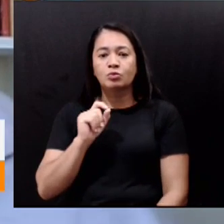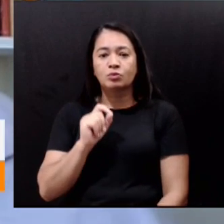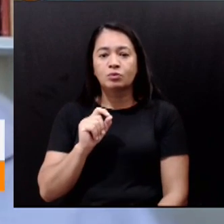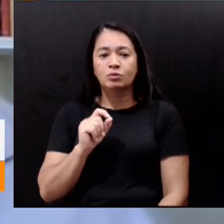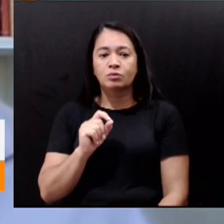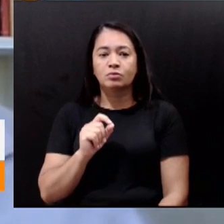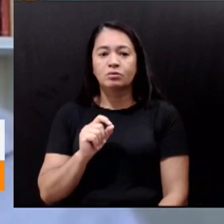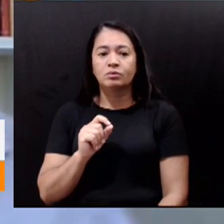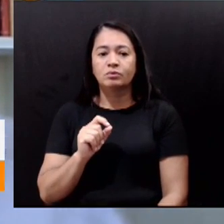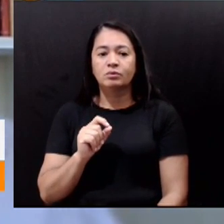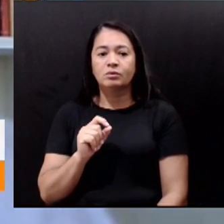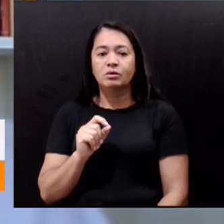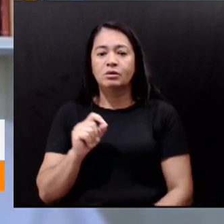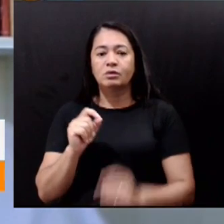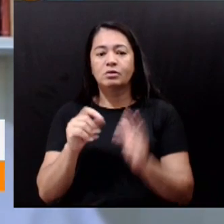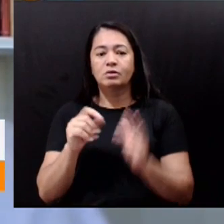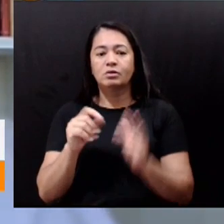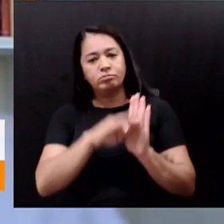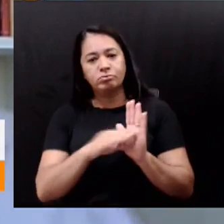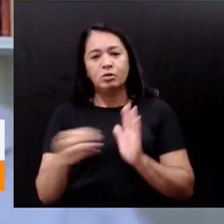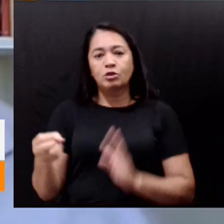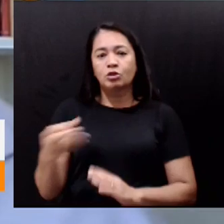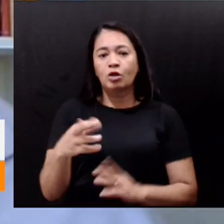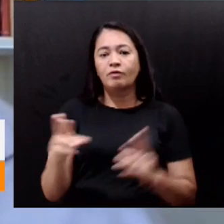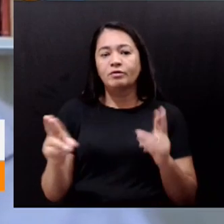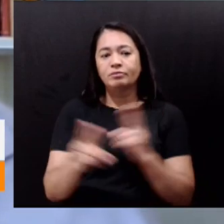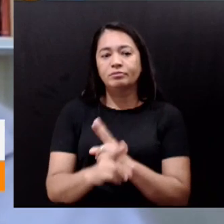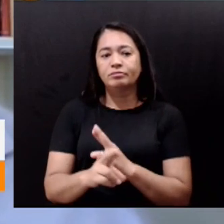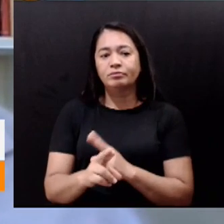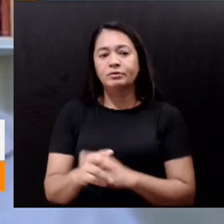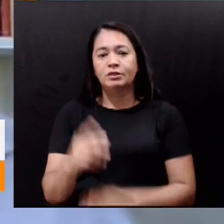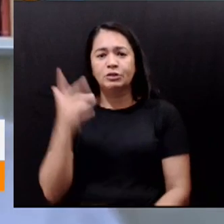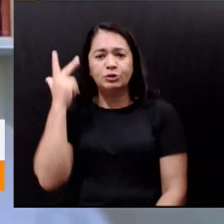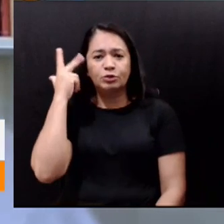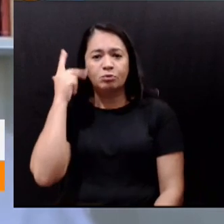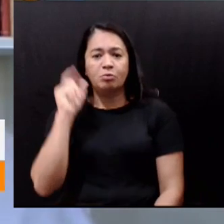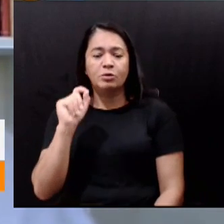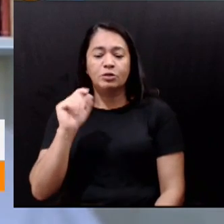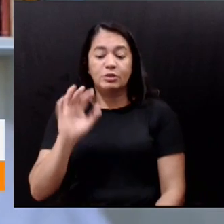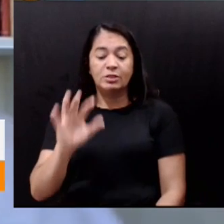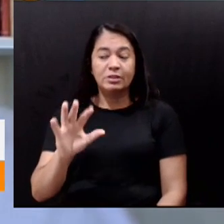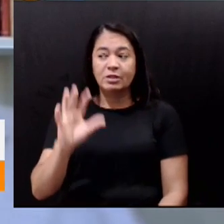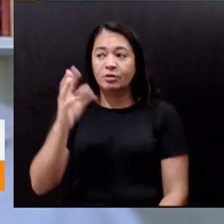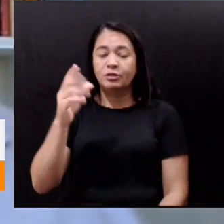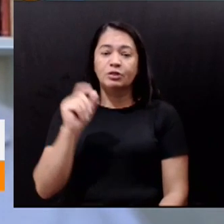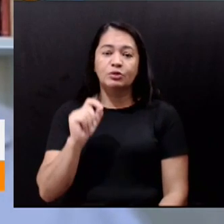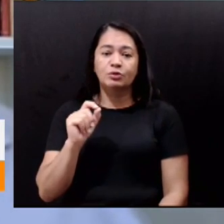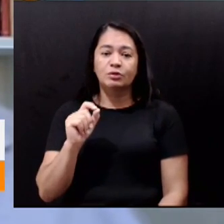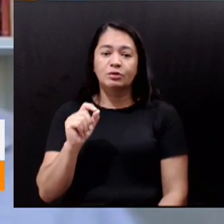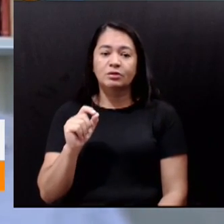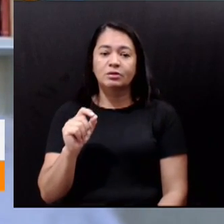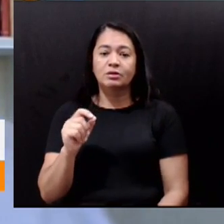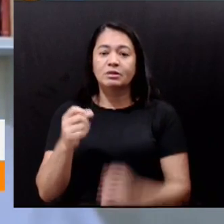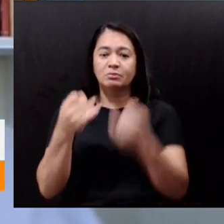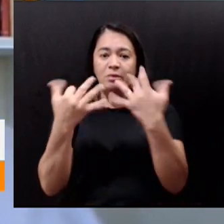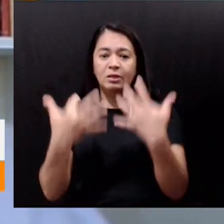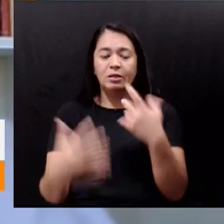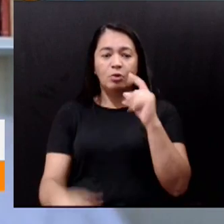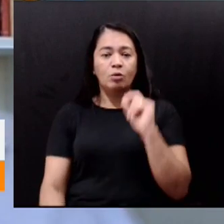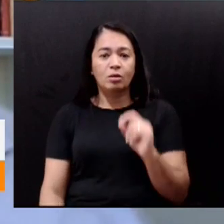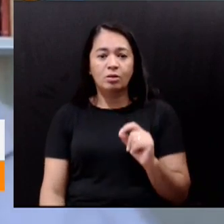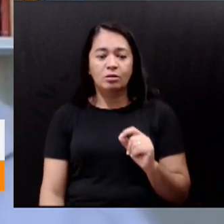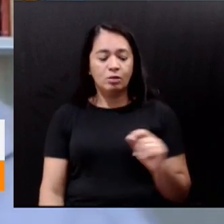estabelecer novas relações. E geralmente, isso é outra coisa que é importante pontuar, é que são espaços que